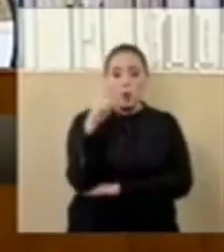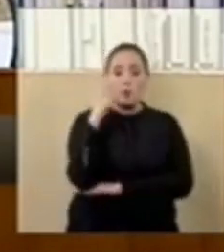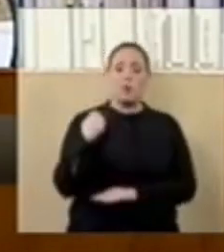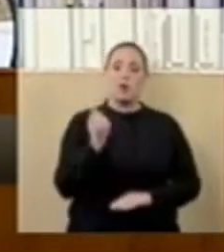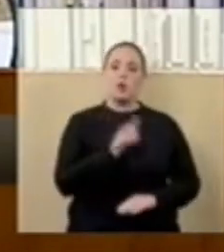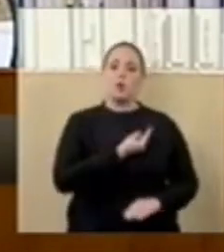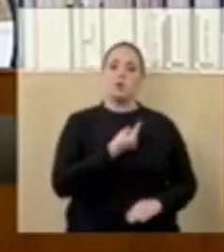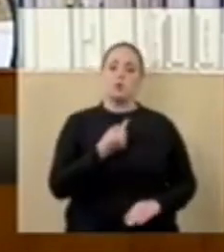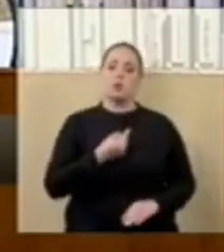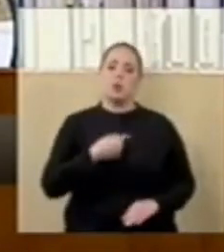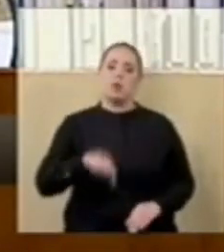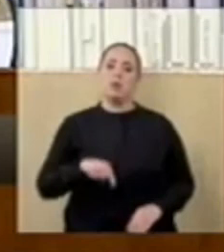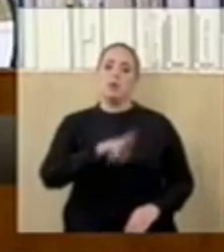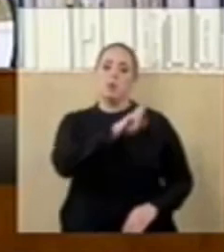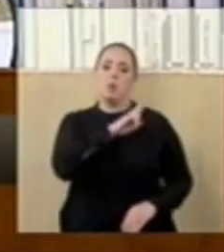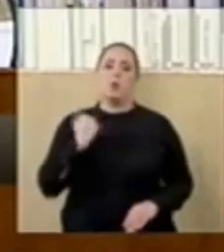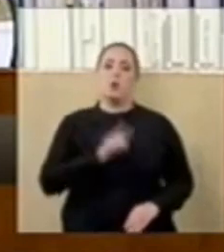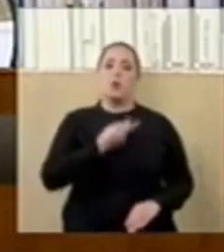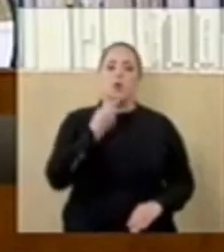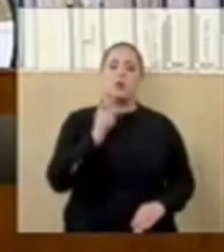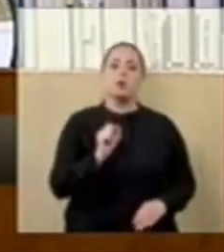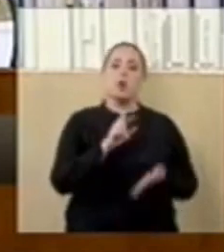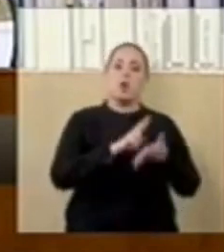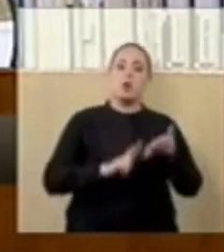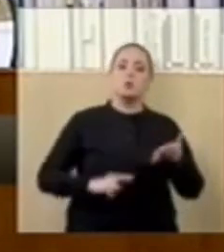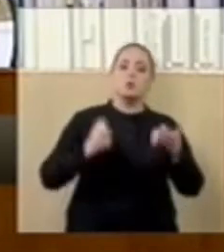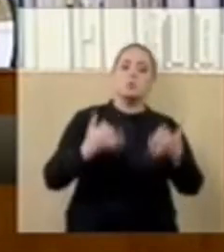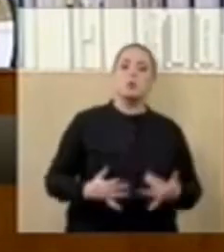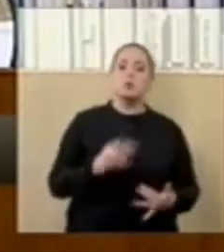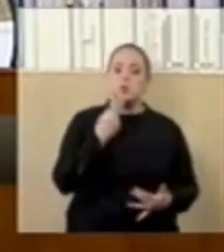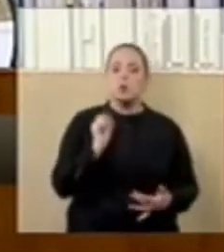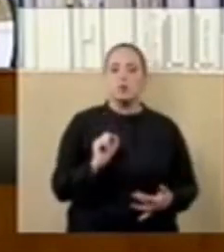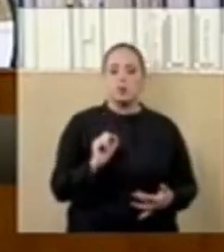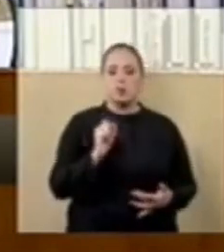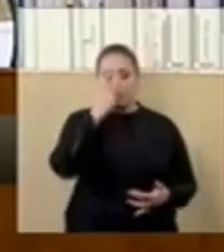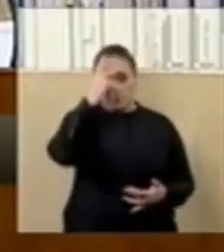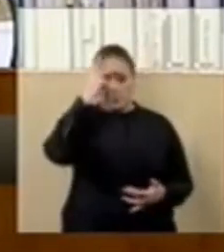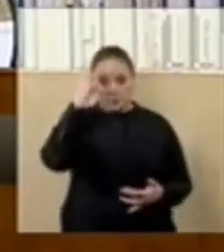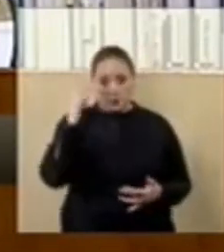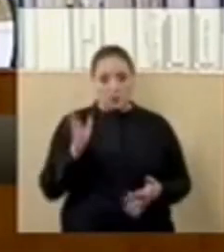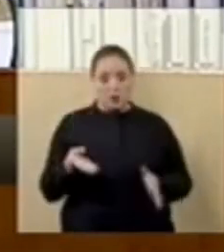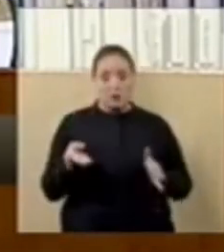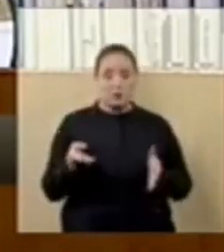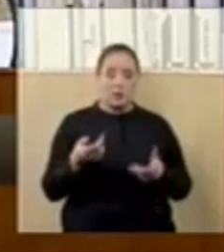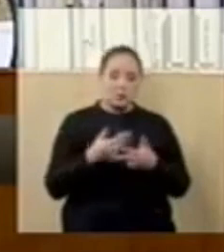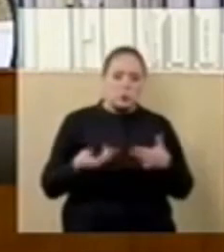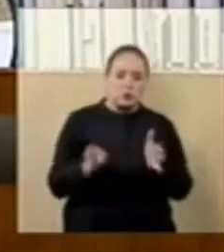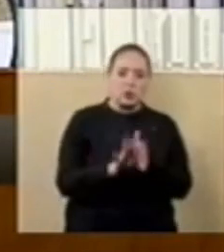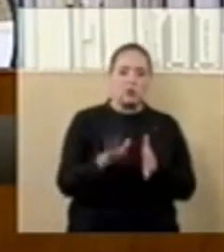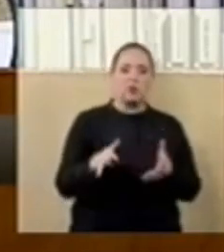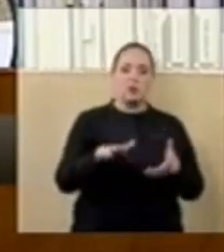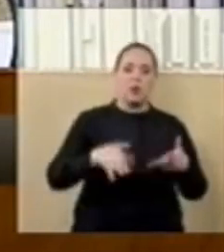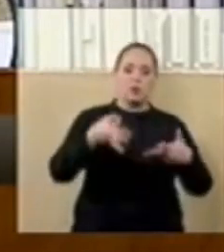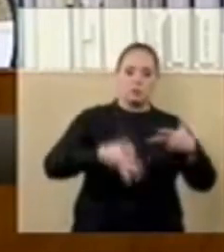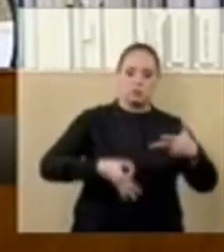nos cabe é exatamente o que vem dizer o eminente relator ao afirmar que os que já chegaram ao poder judiciário não